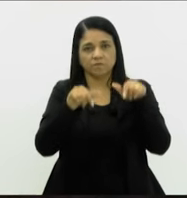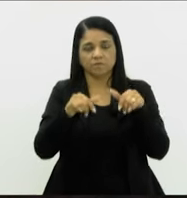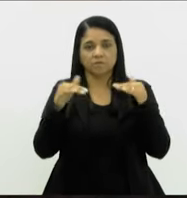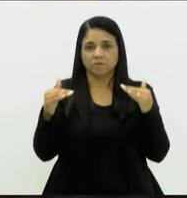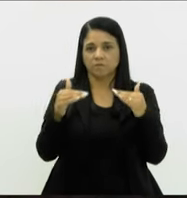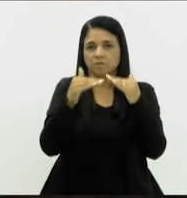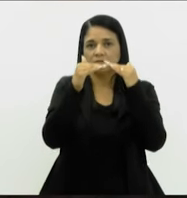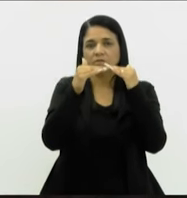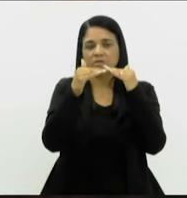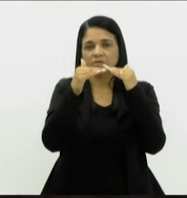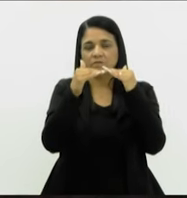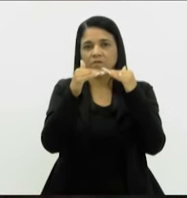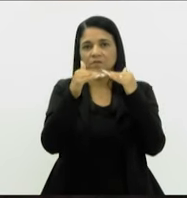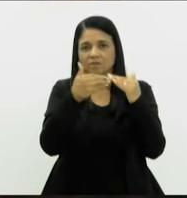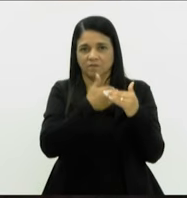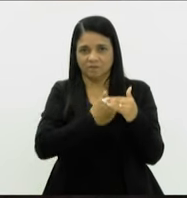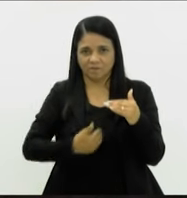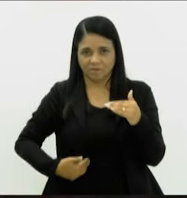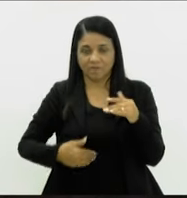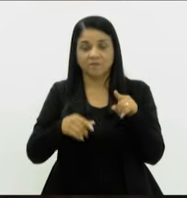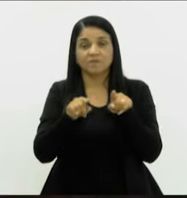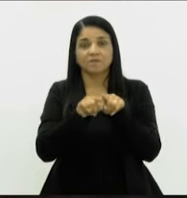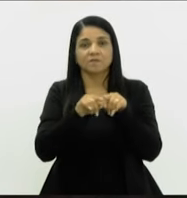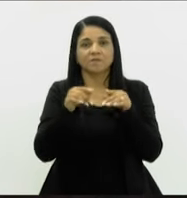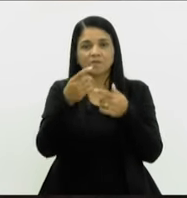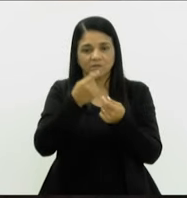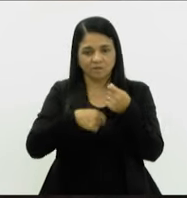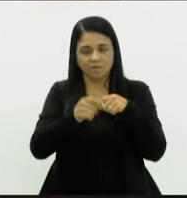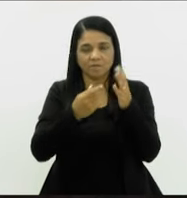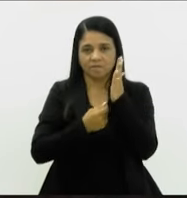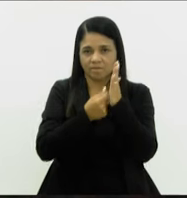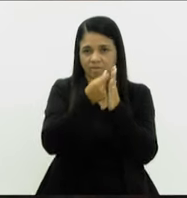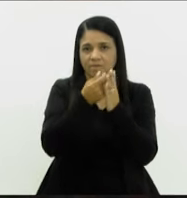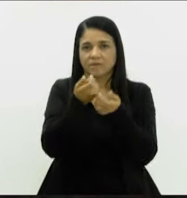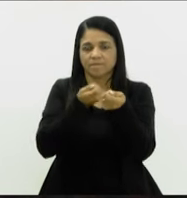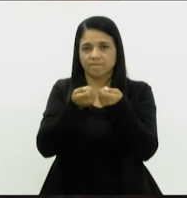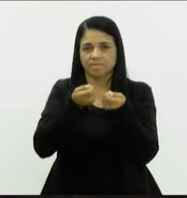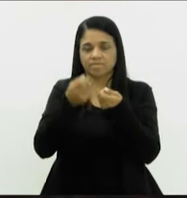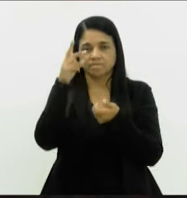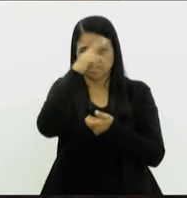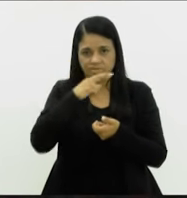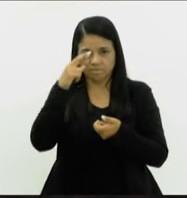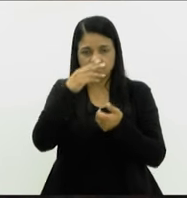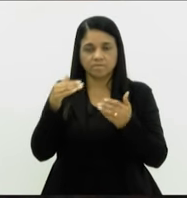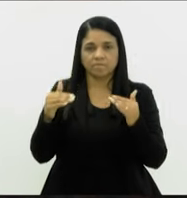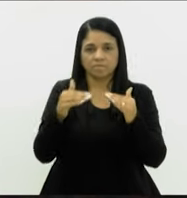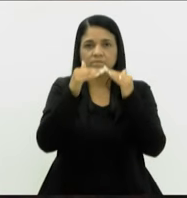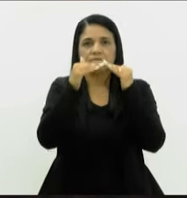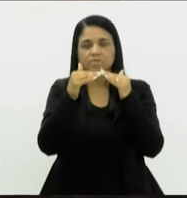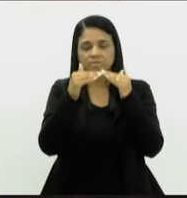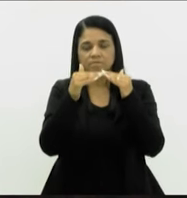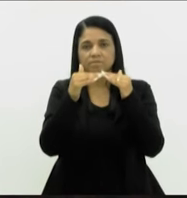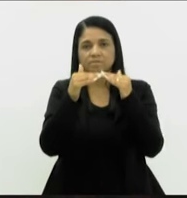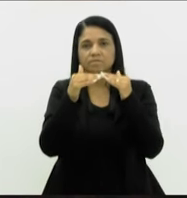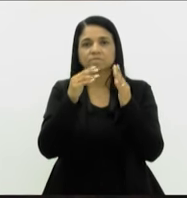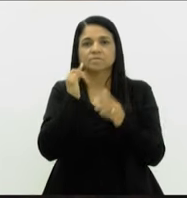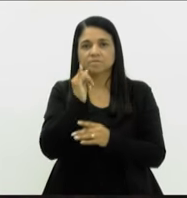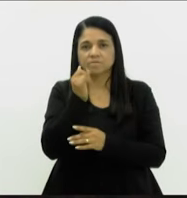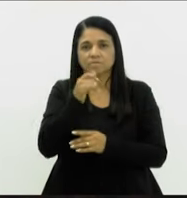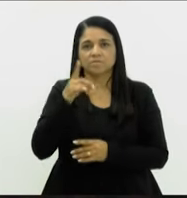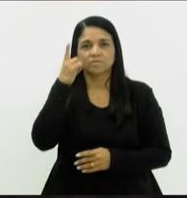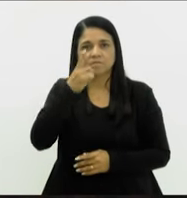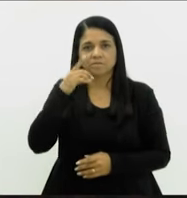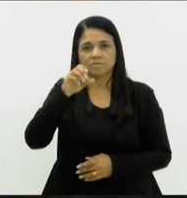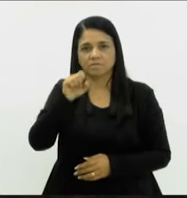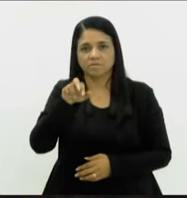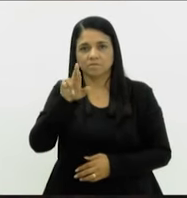Públicos, favorável, e de Orçamento, Finanças, Fiscalização Financeira e Controle, favorável. Relatores, deputado